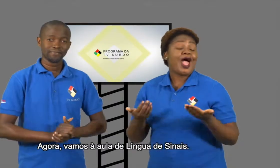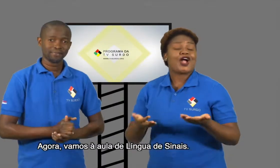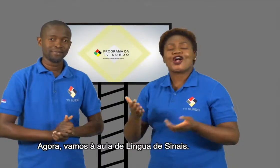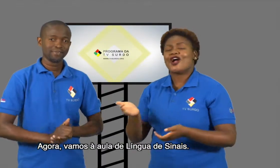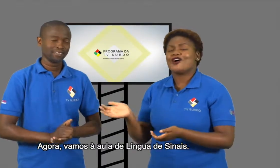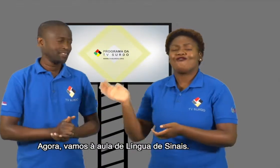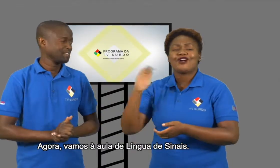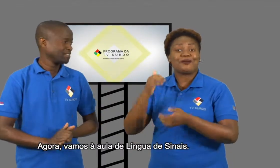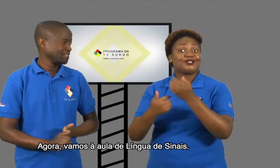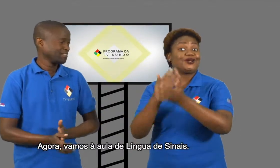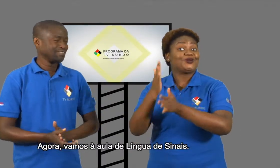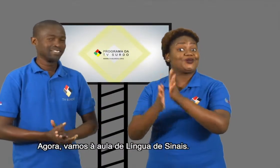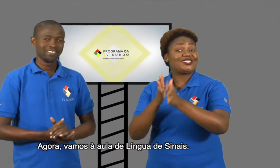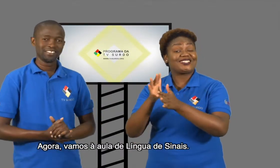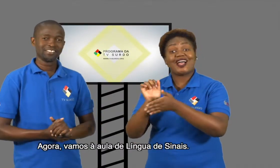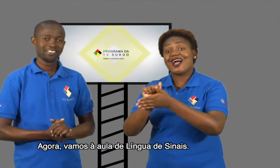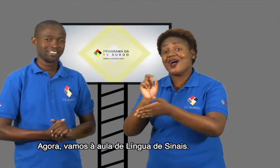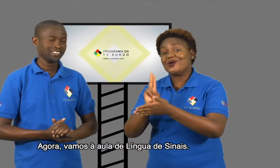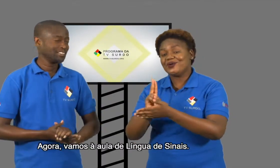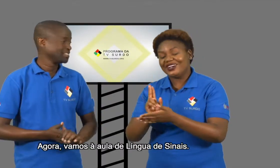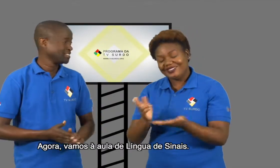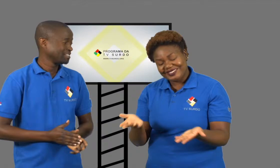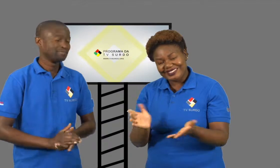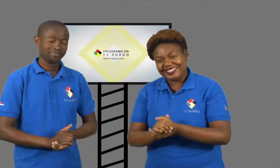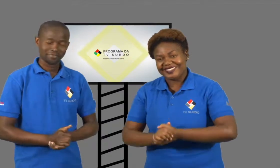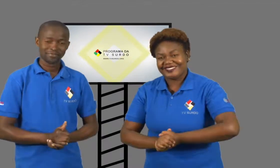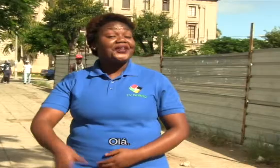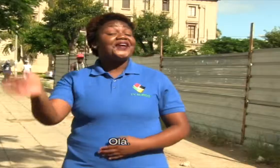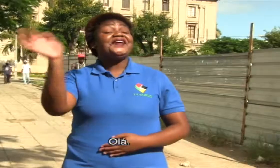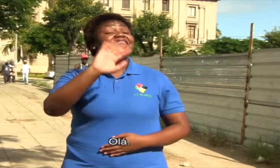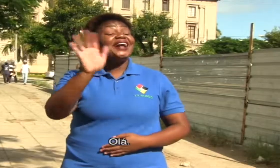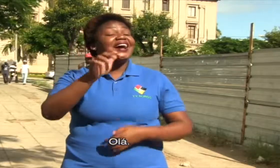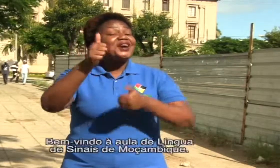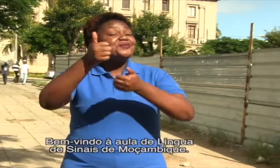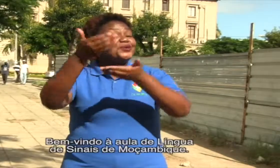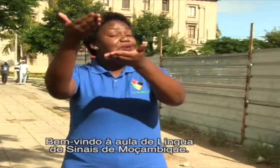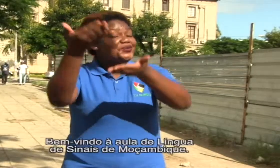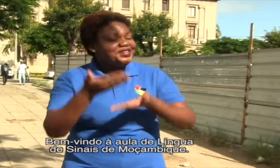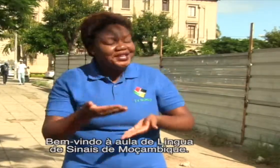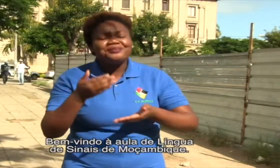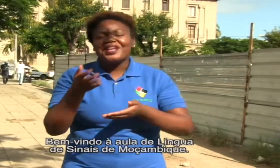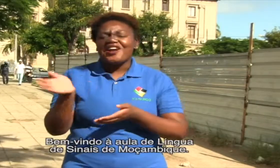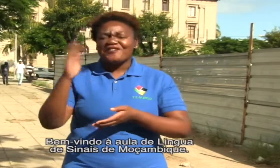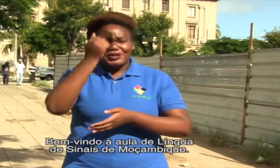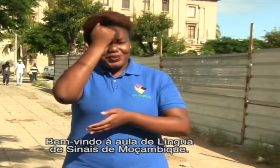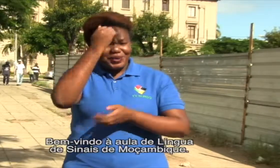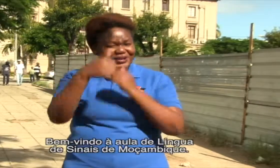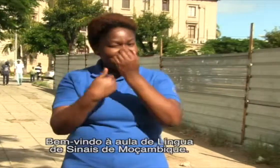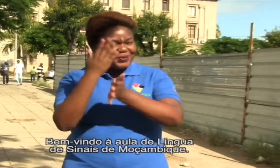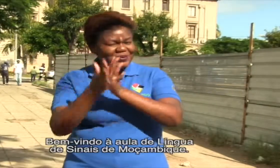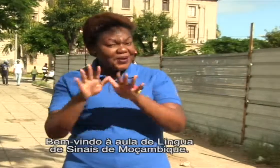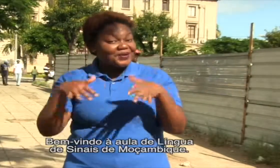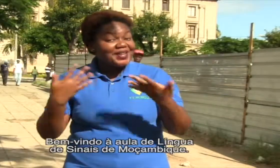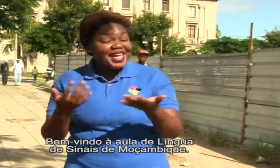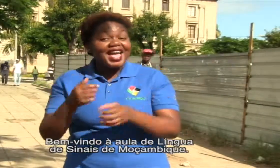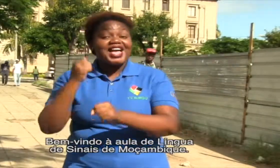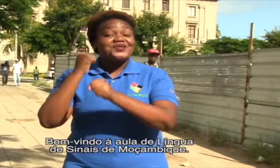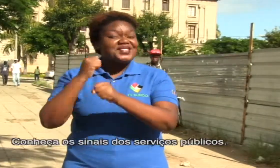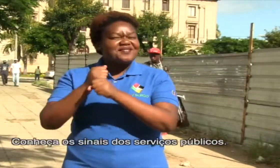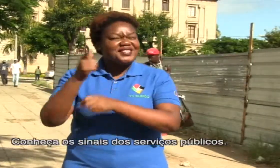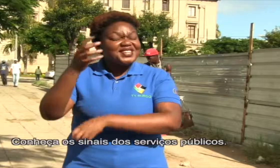agora vamos à aula de Língua de Sinais. Olá! Bem-vindo à aula de Língua de Sinais de